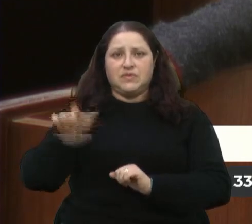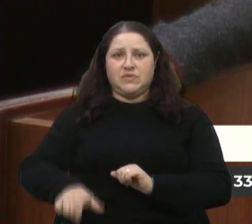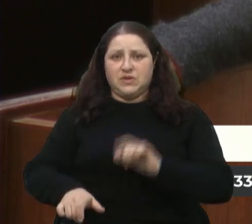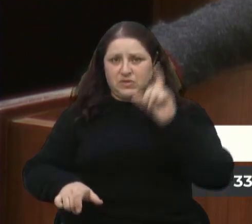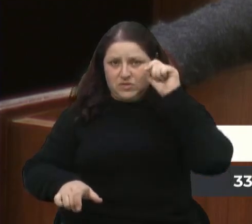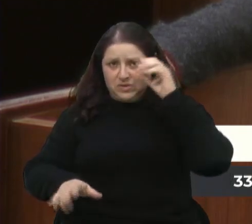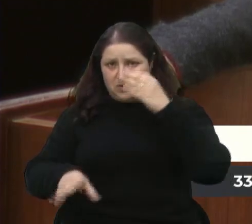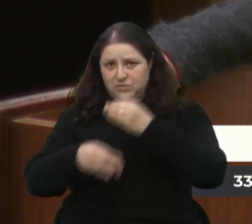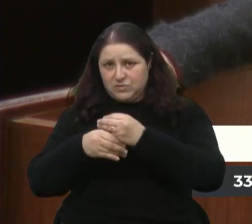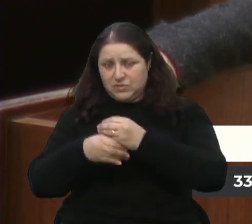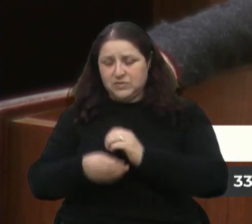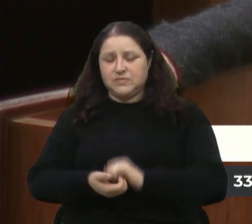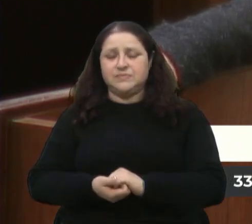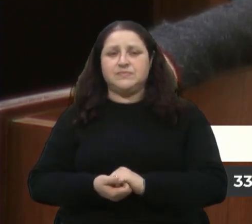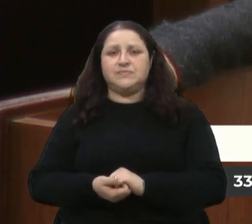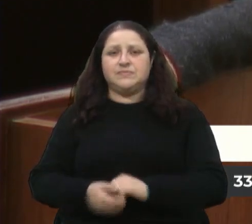Scalco?